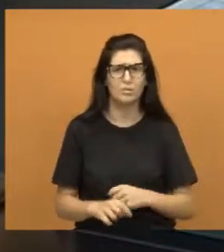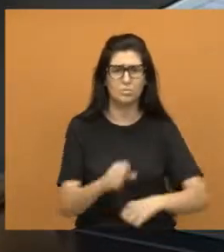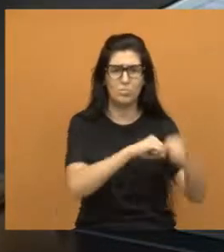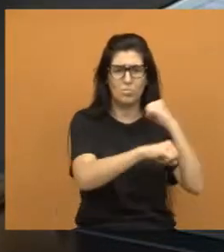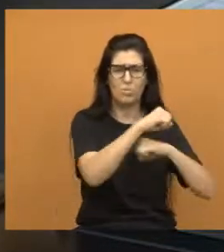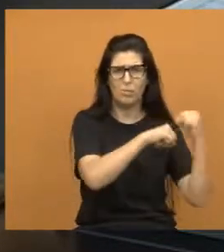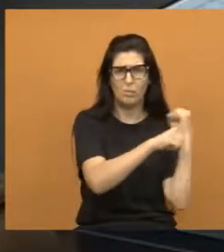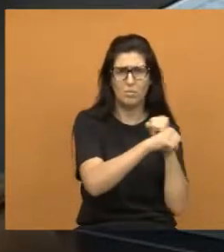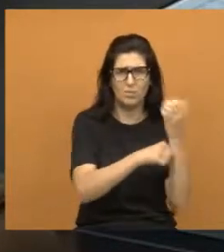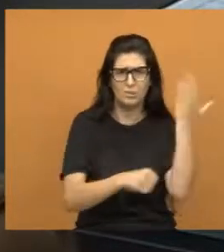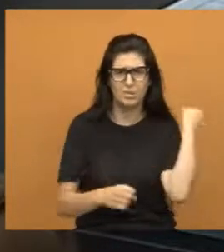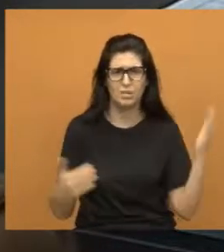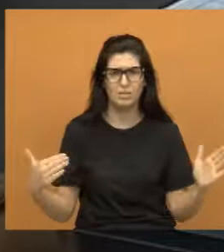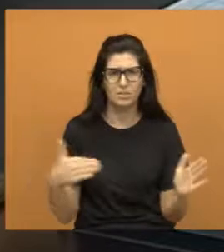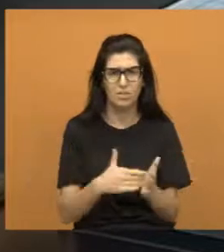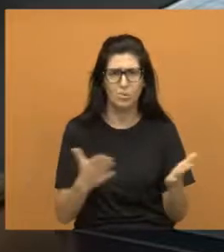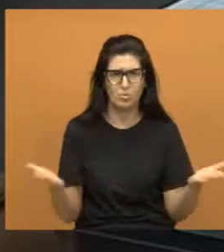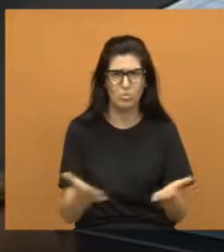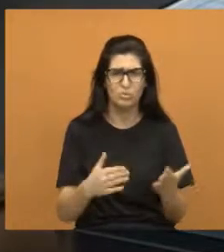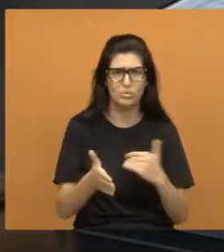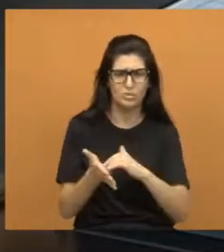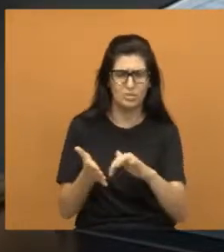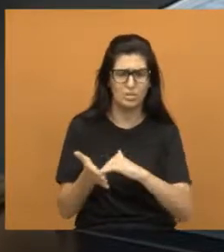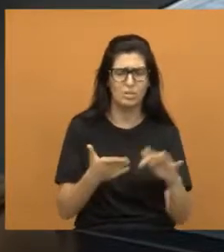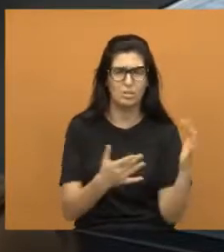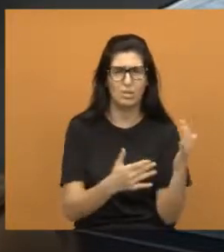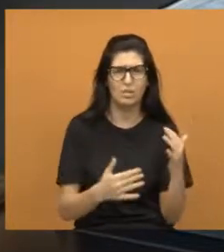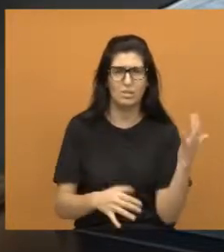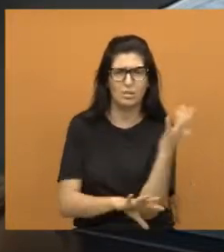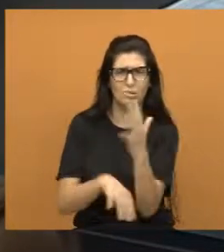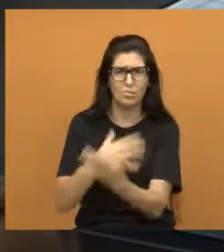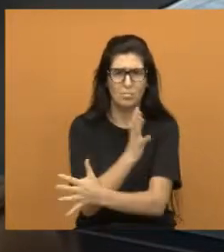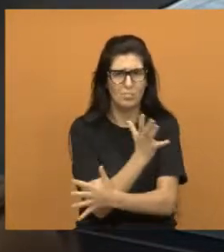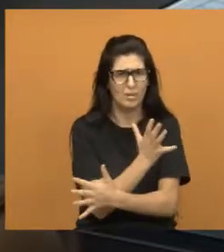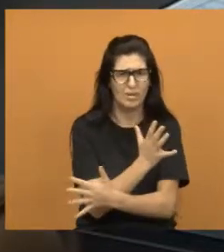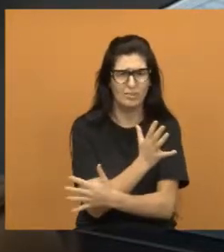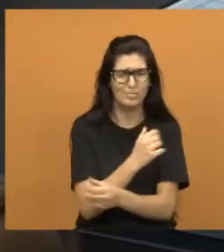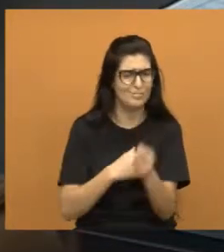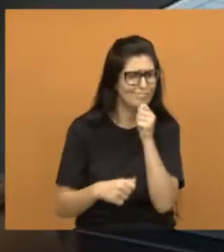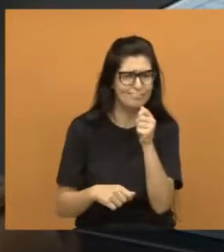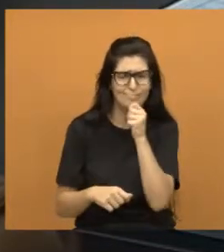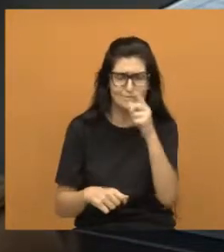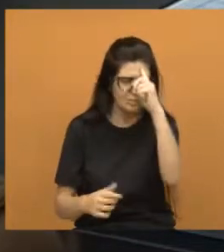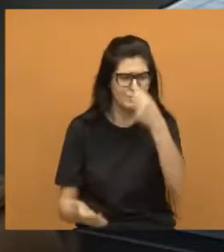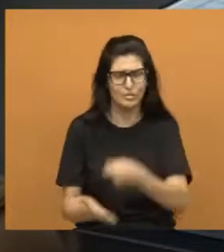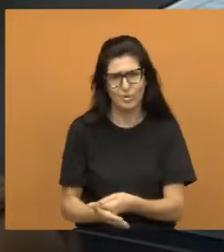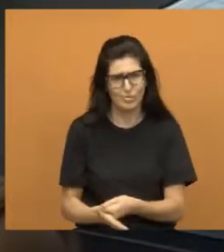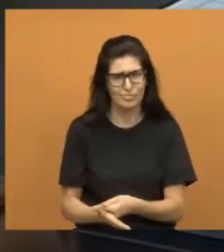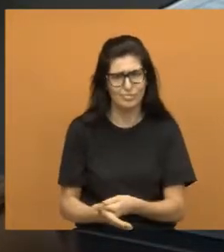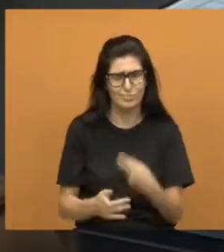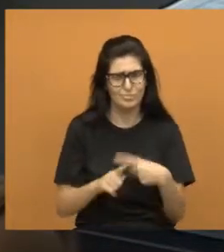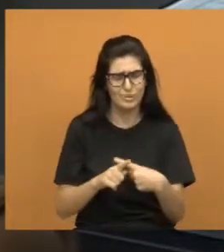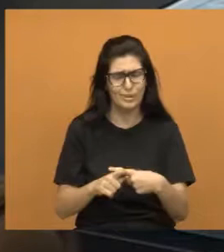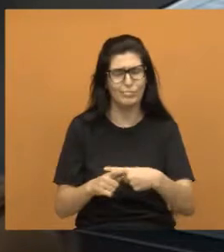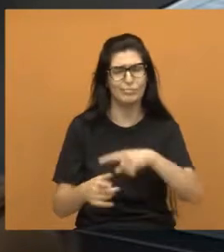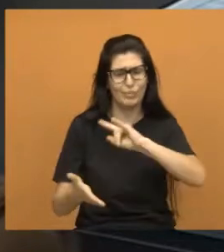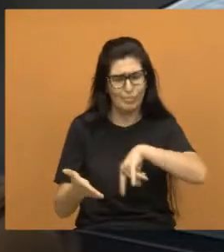hoje, a Secretaria do Meio Ambiente ainda não determinou se vai... Né? Então, a burocracia, muitas vezes, também está emperrando nisso aí.